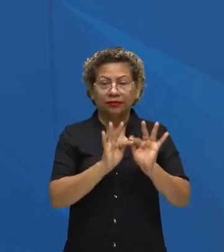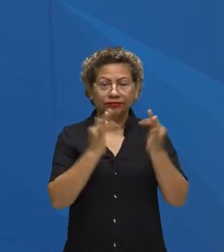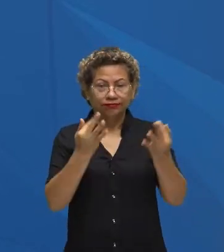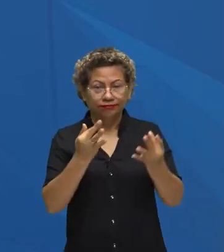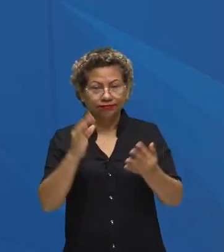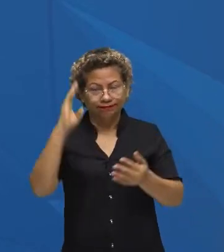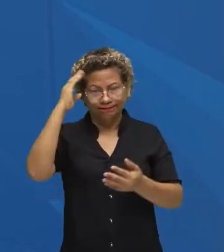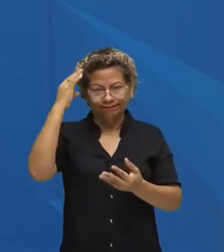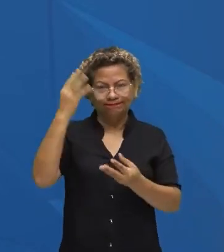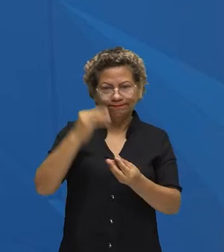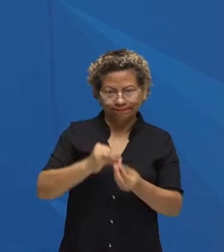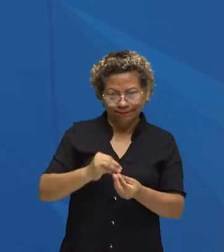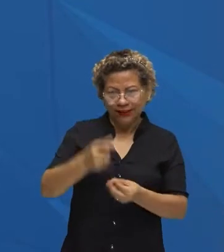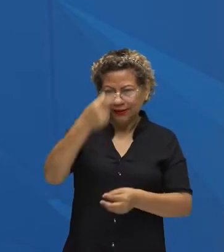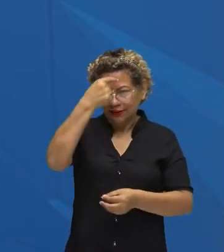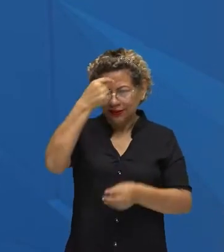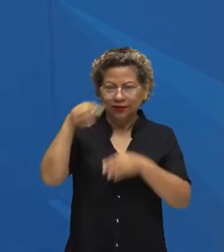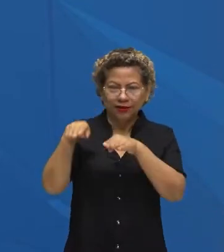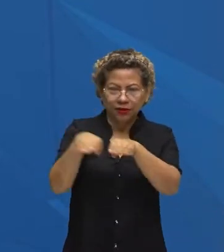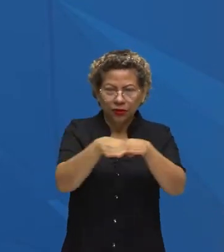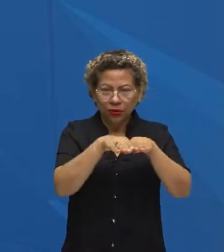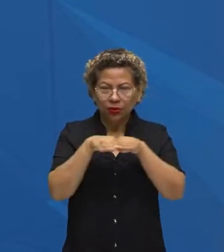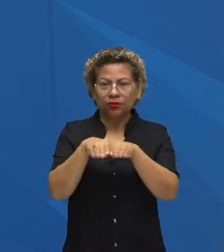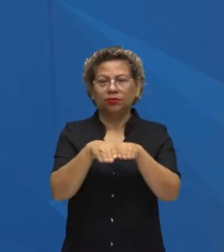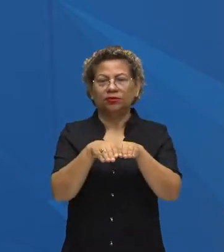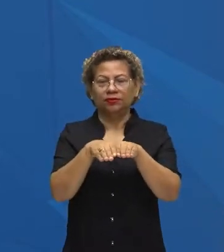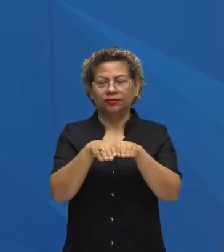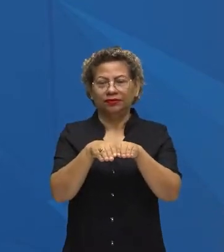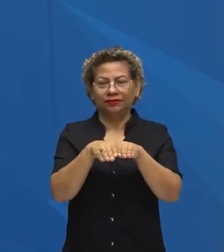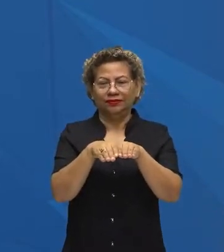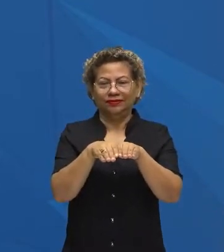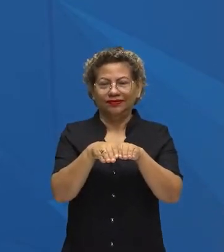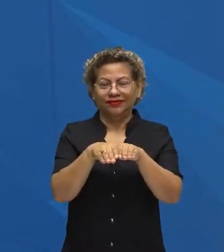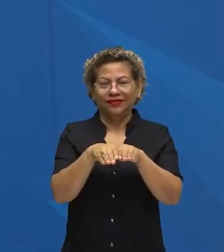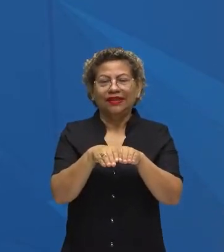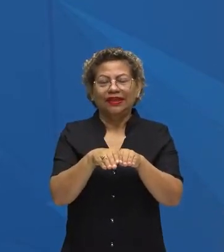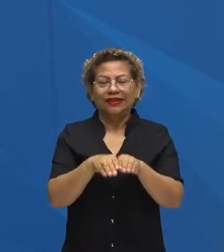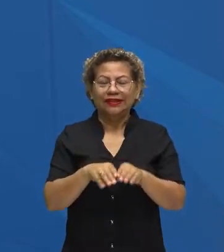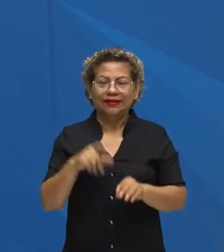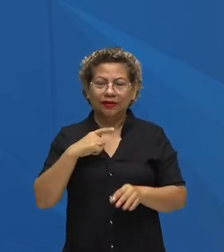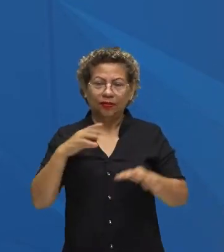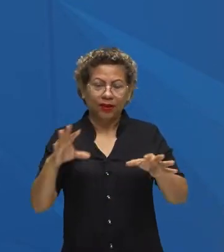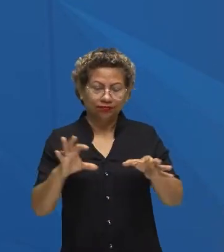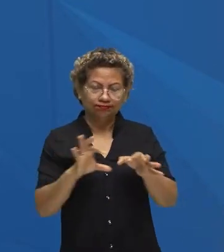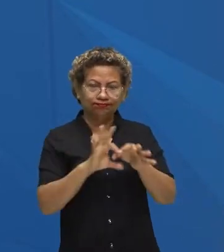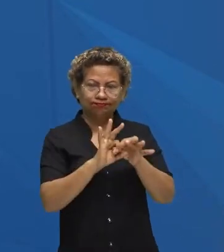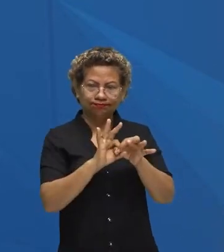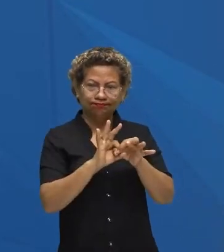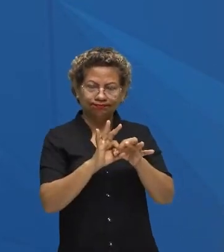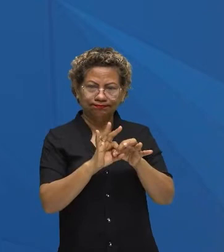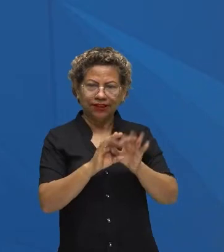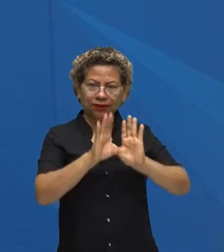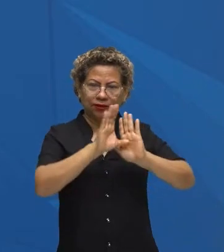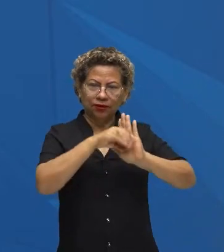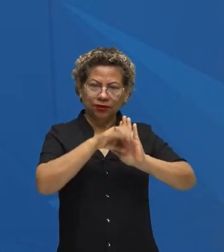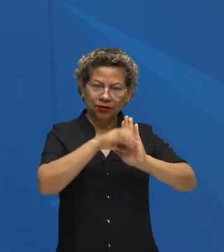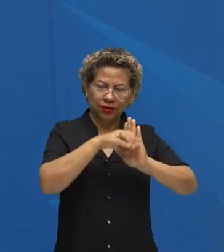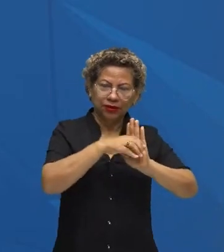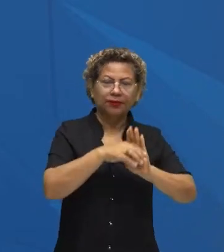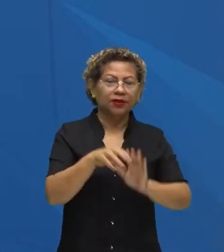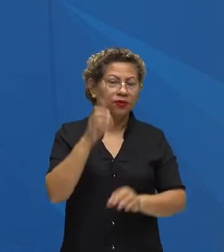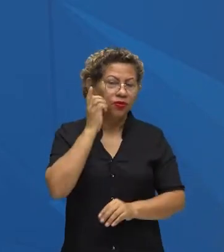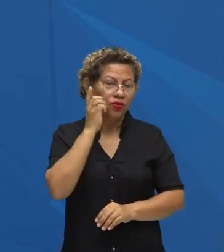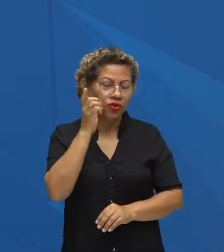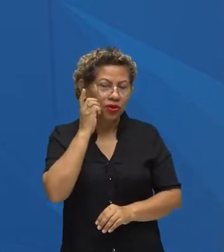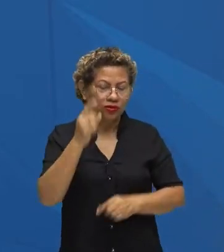senso comum. E esse senso comum, ele está muito proximamente relacionado a esse conceito empírico, né? Que a gente não